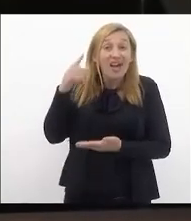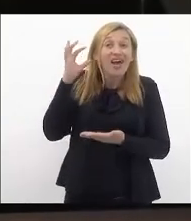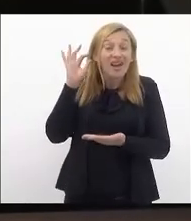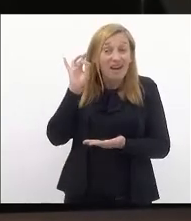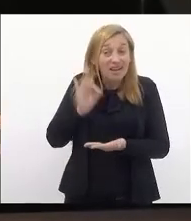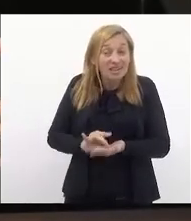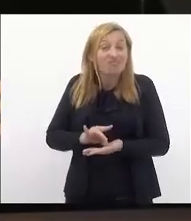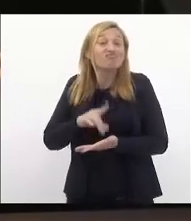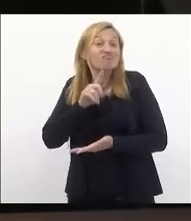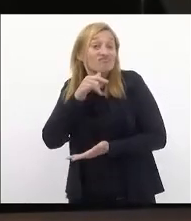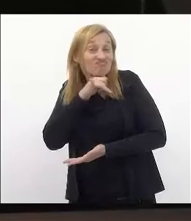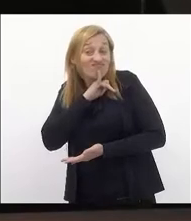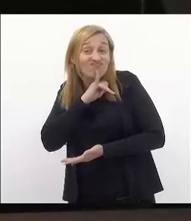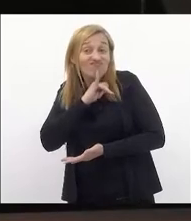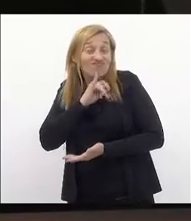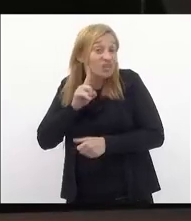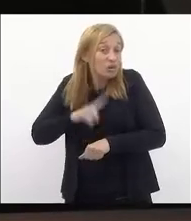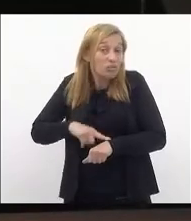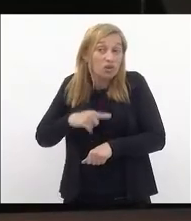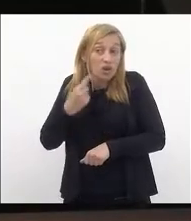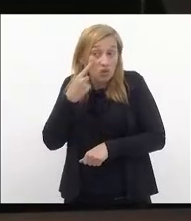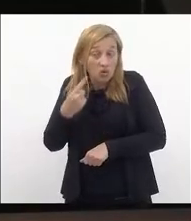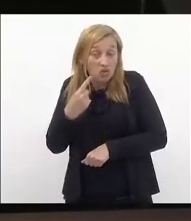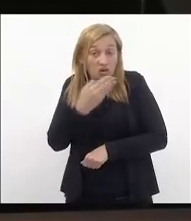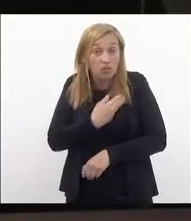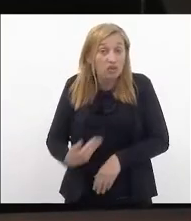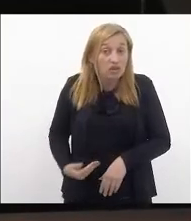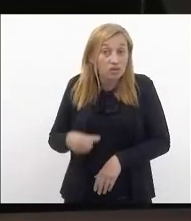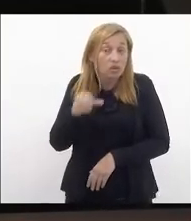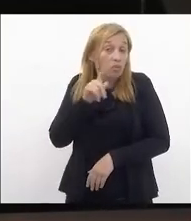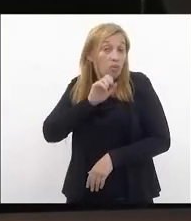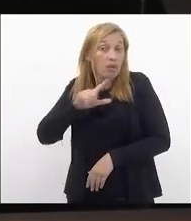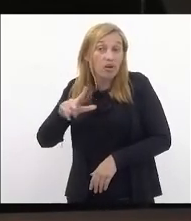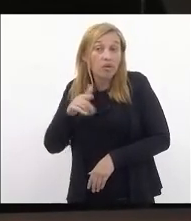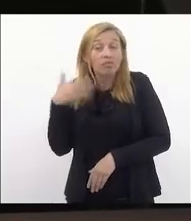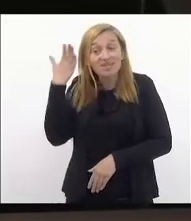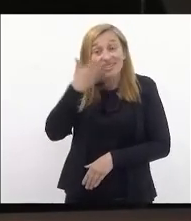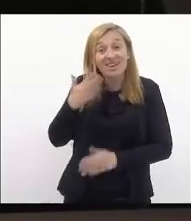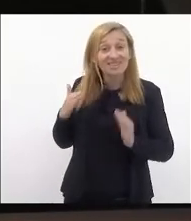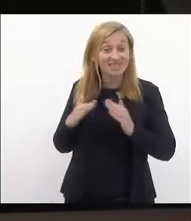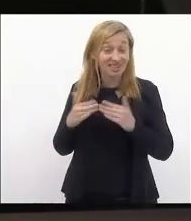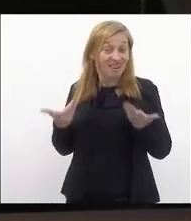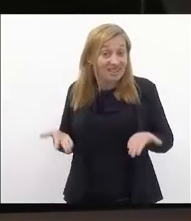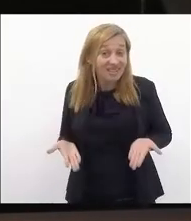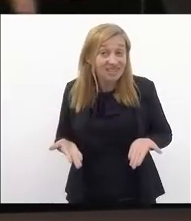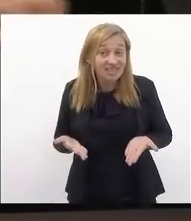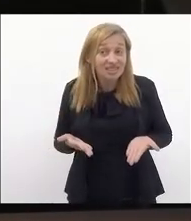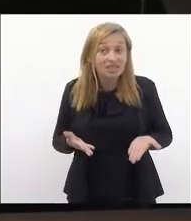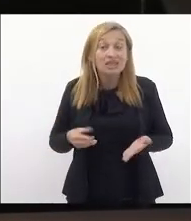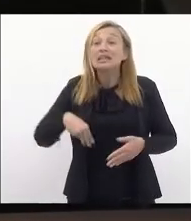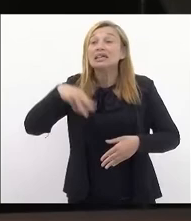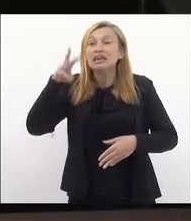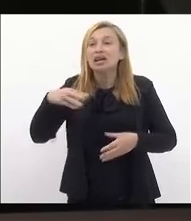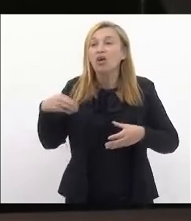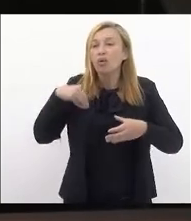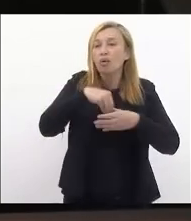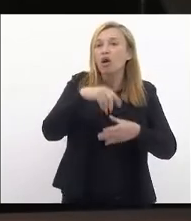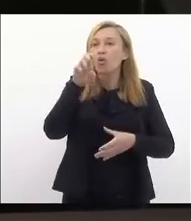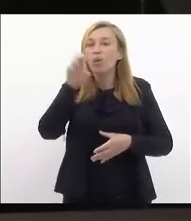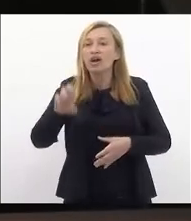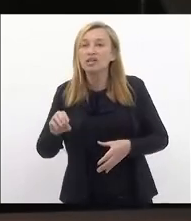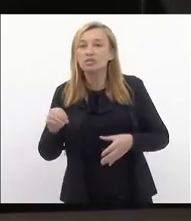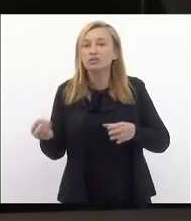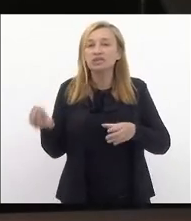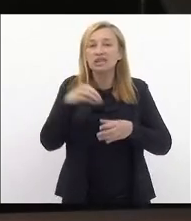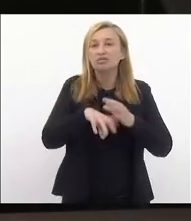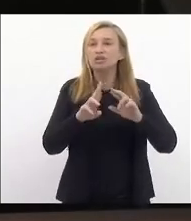e num momento como esse eu estou vendo o governador Pobel uma mensagem aqui na casa que quer incorporar o EESO para o UERJ